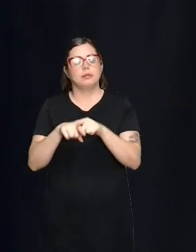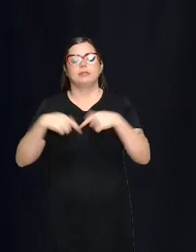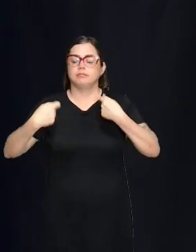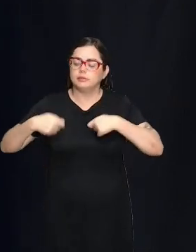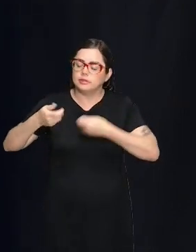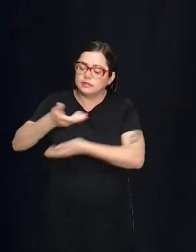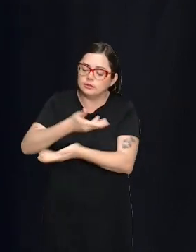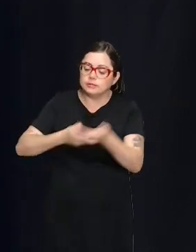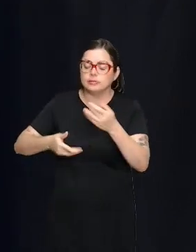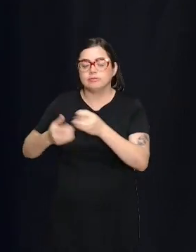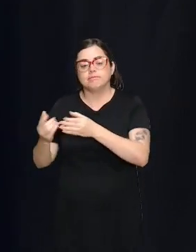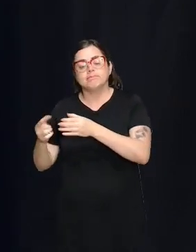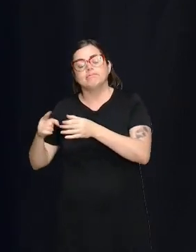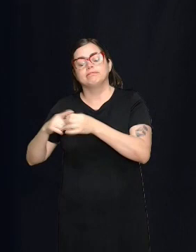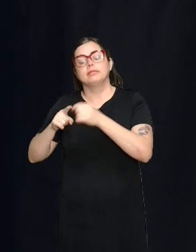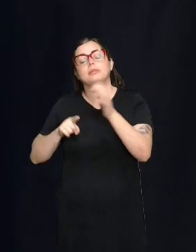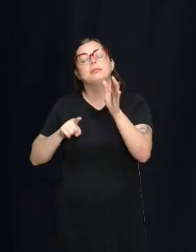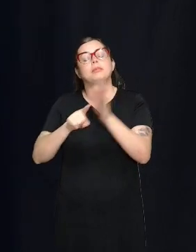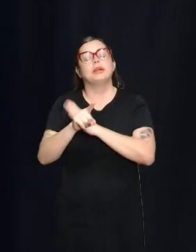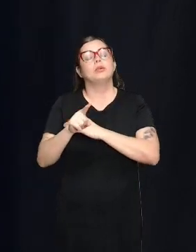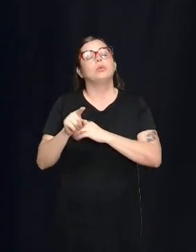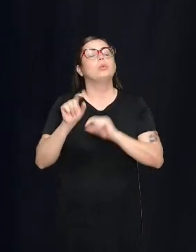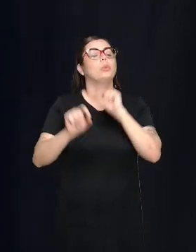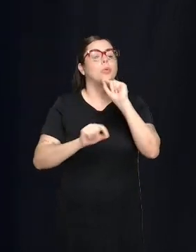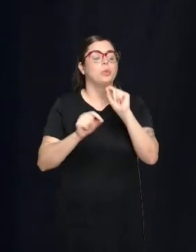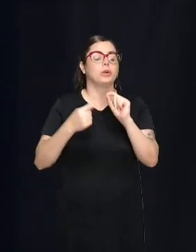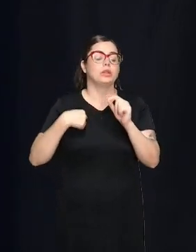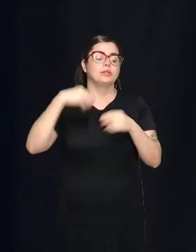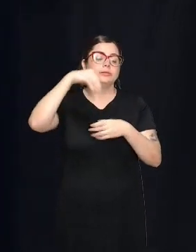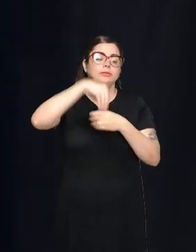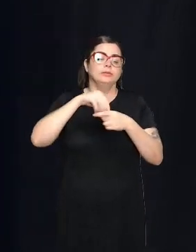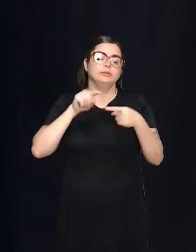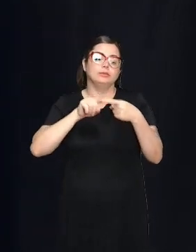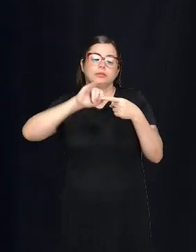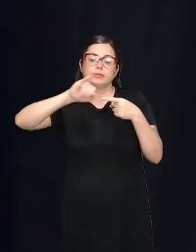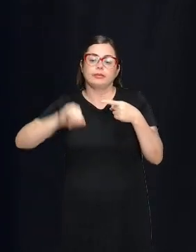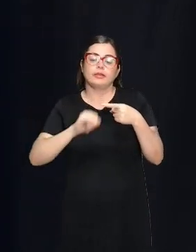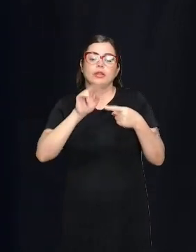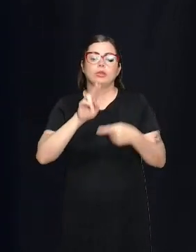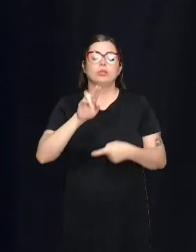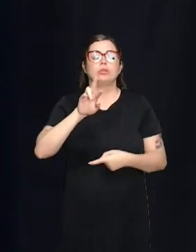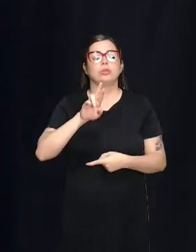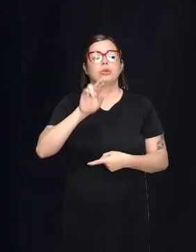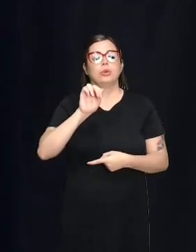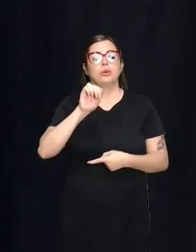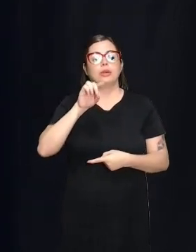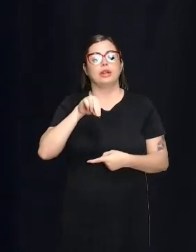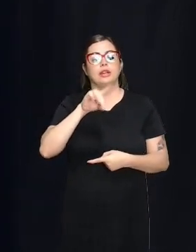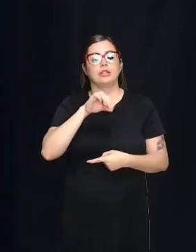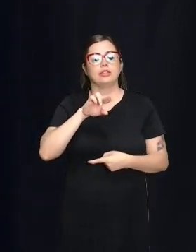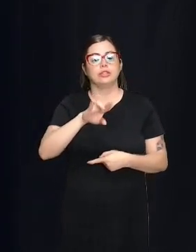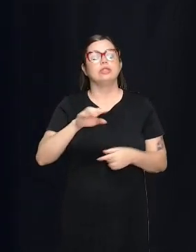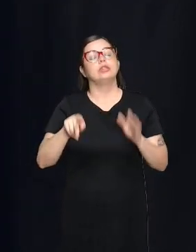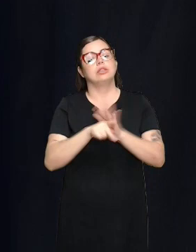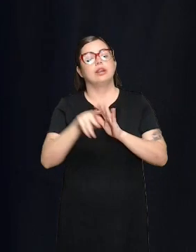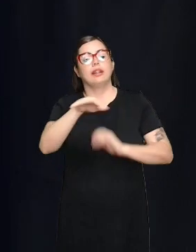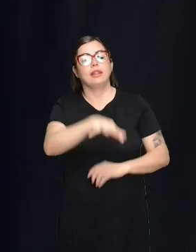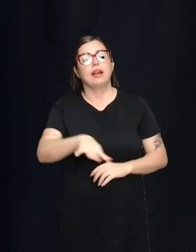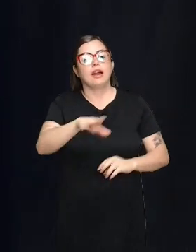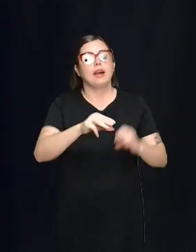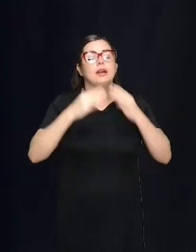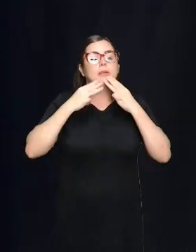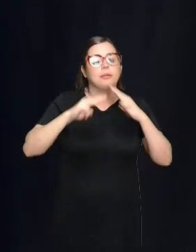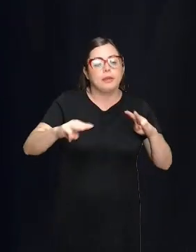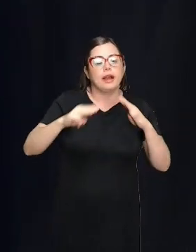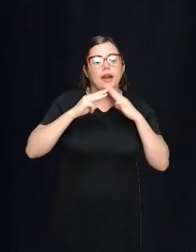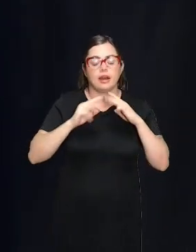gancho para a próxima pergunta, que o Jurandir trabalha com a parte de marketing, E está crescendo o engajamento, está crescendo